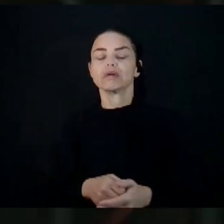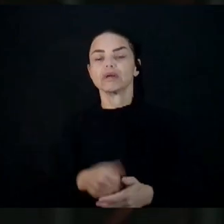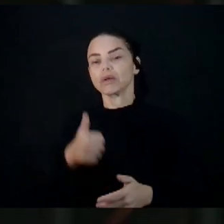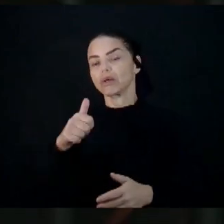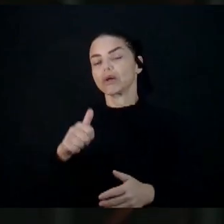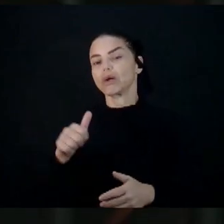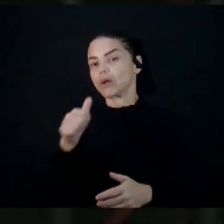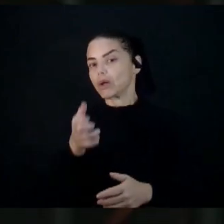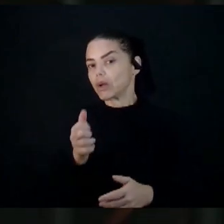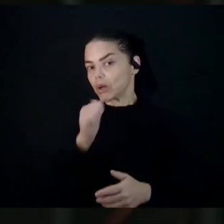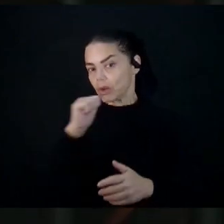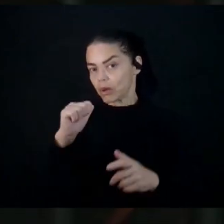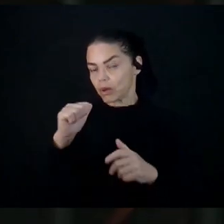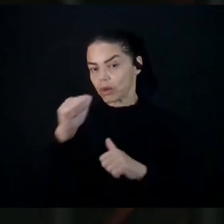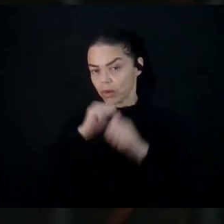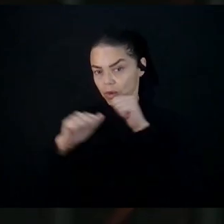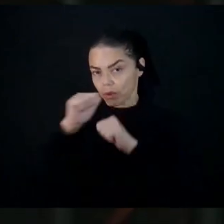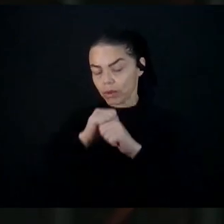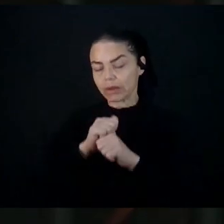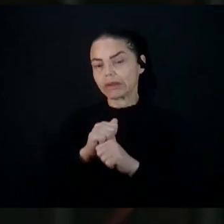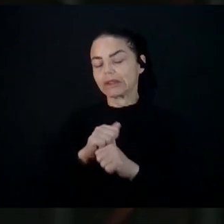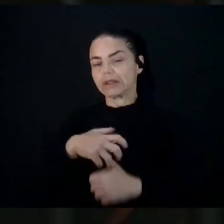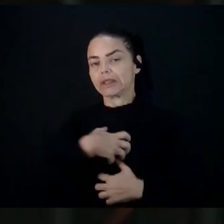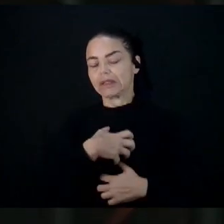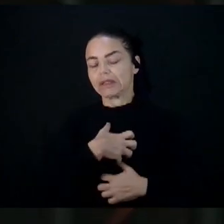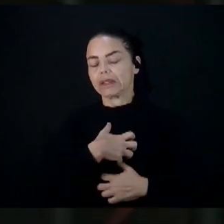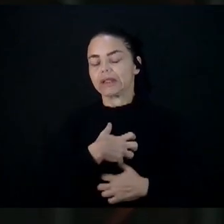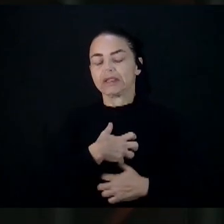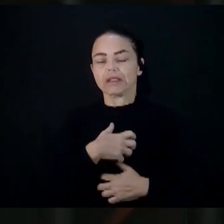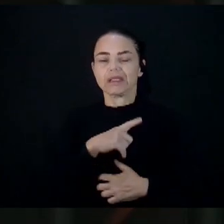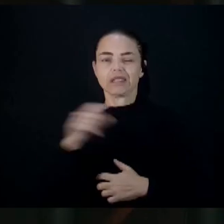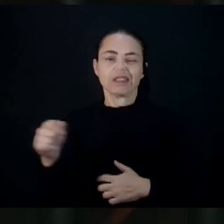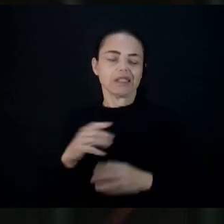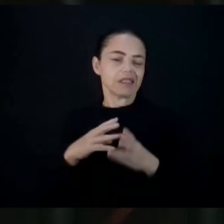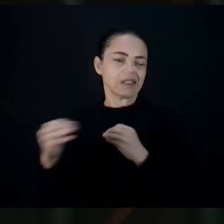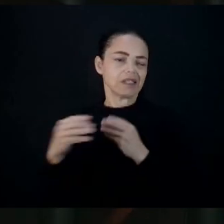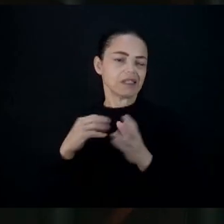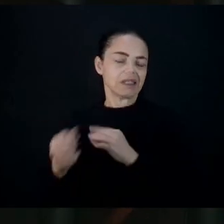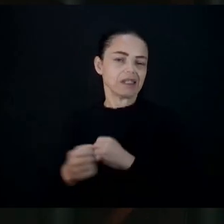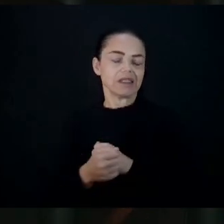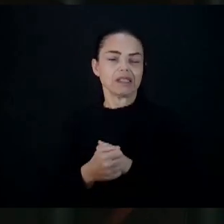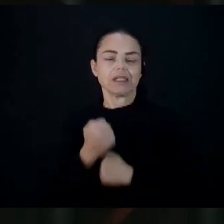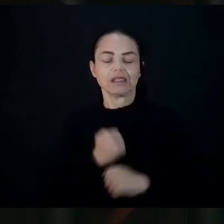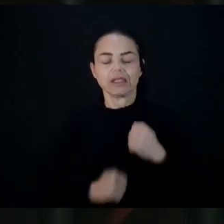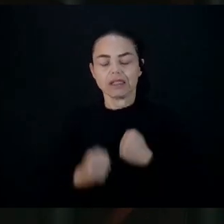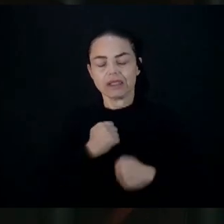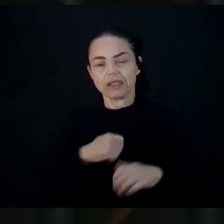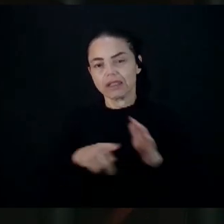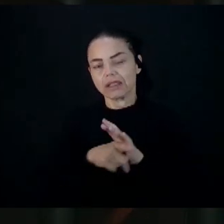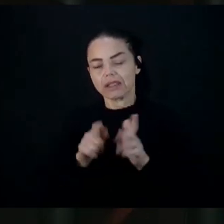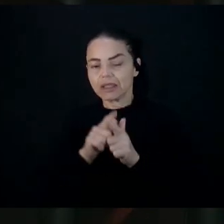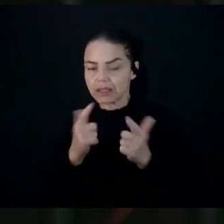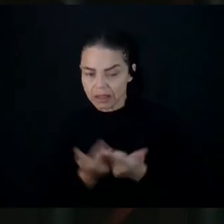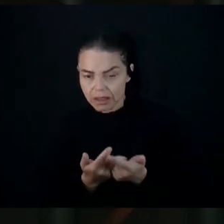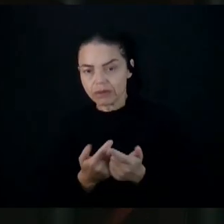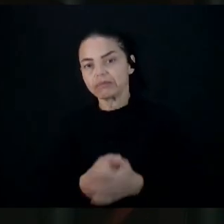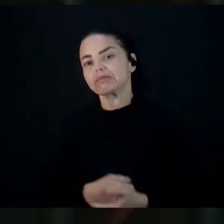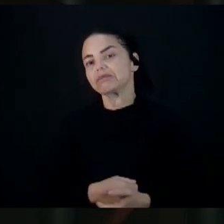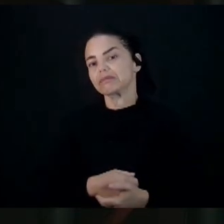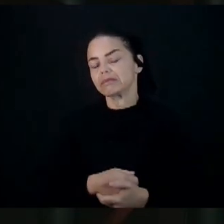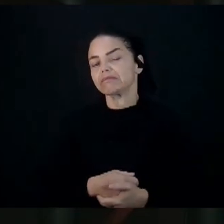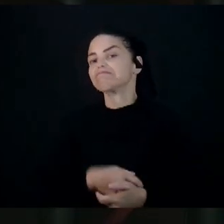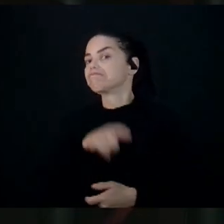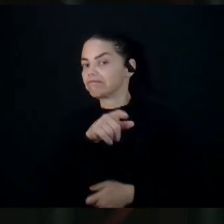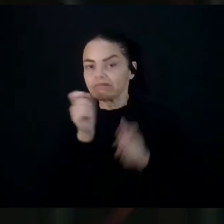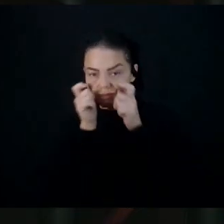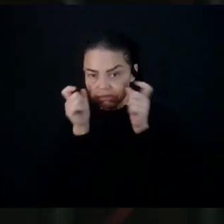funcionar como anestesia emocional, fuga da ansiedade ou necessidade de pertencer a um grupo, o sinal de